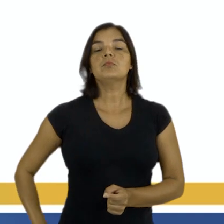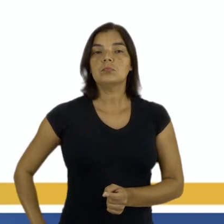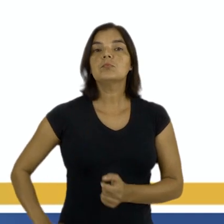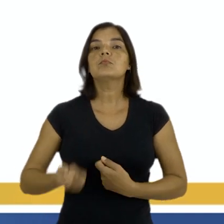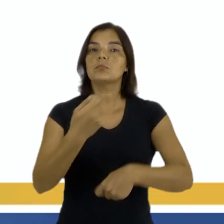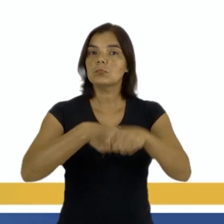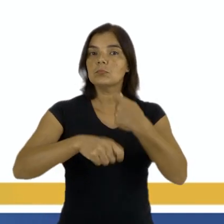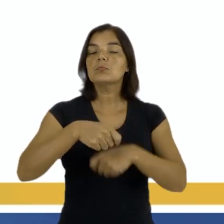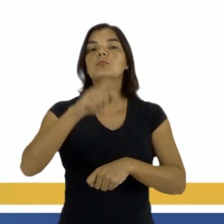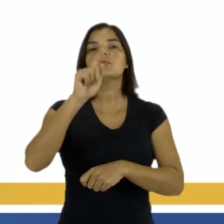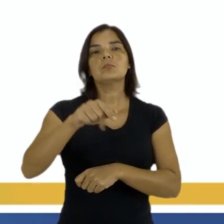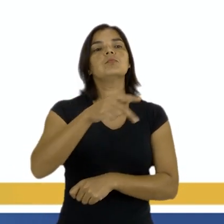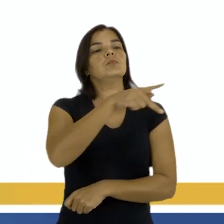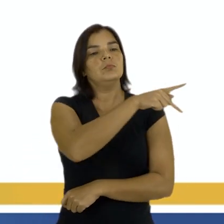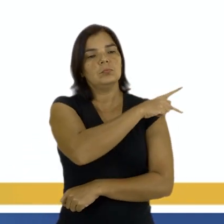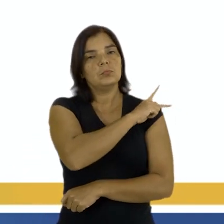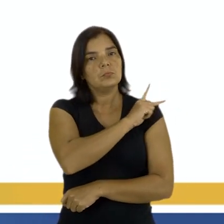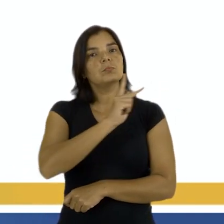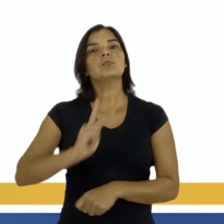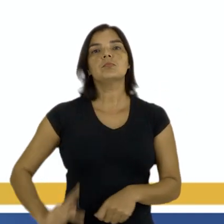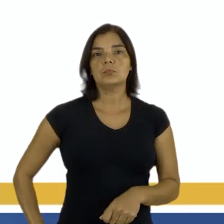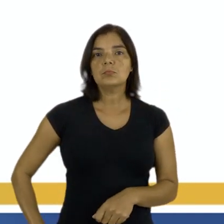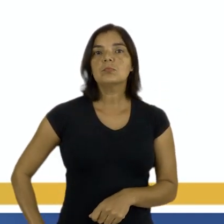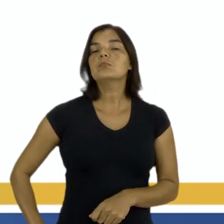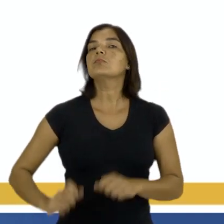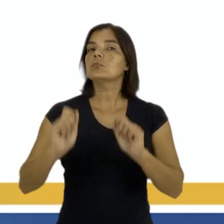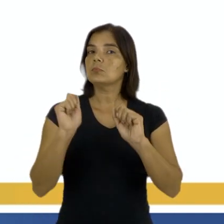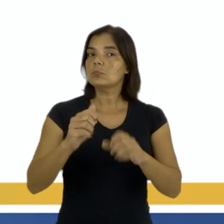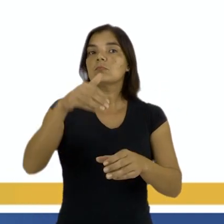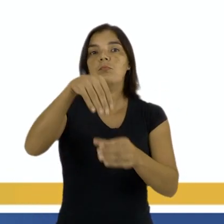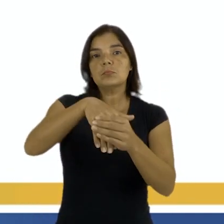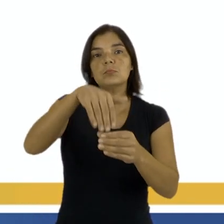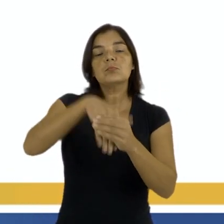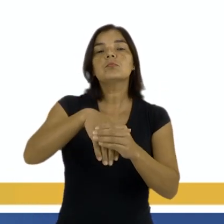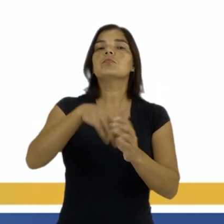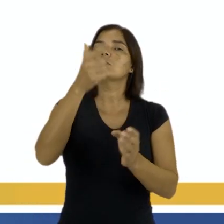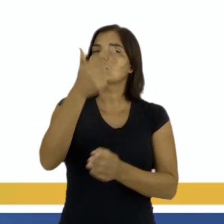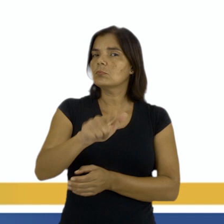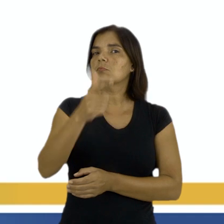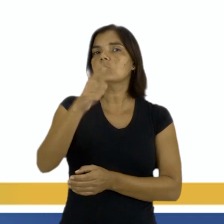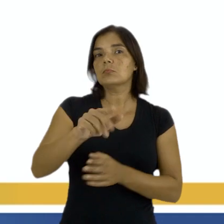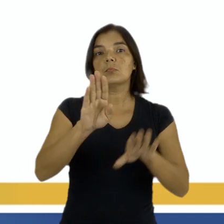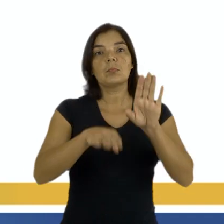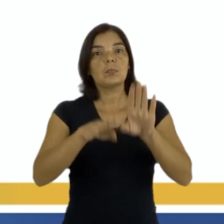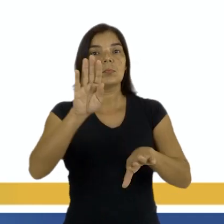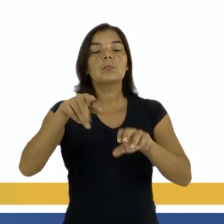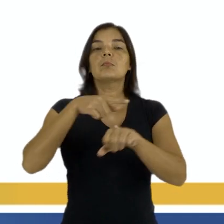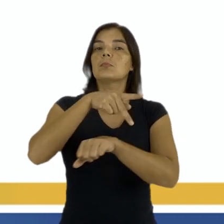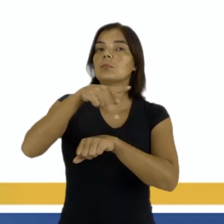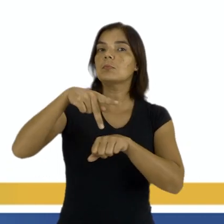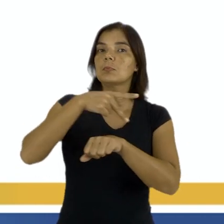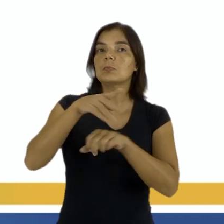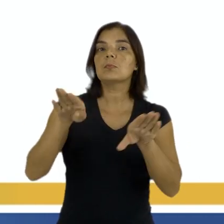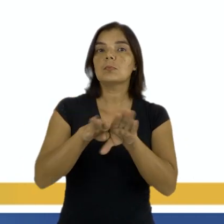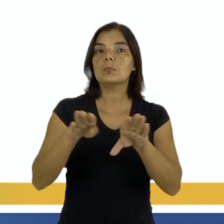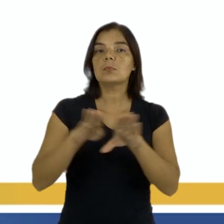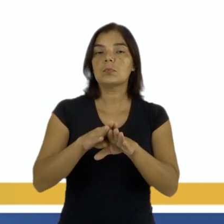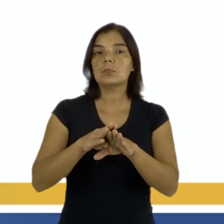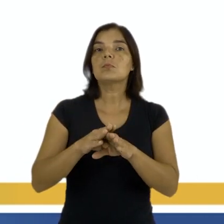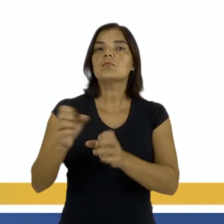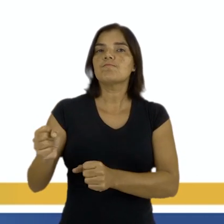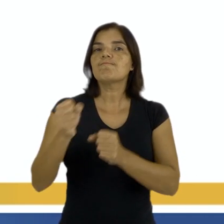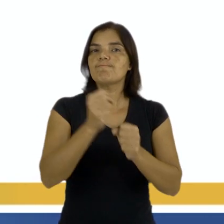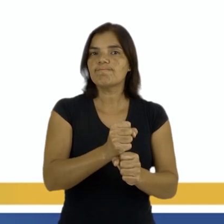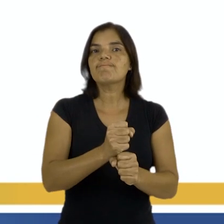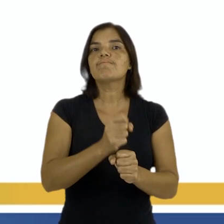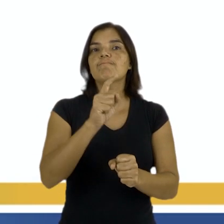que é o presidente, né, que pode ser eleito várias vezes, enfim, depende do país, né? E esse poder ele é